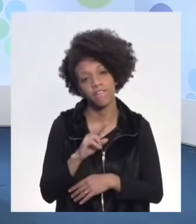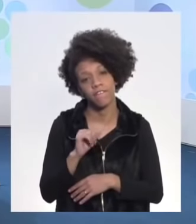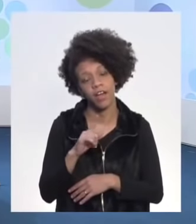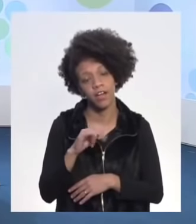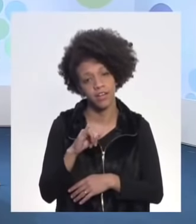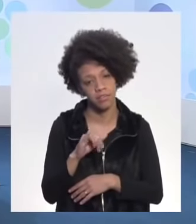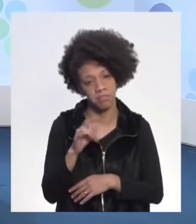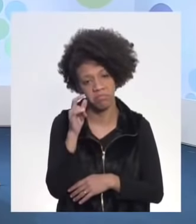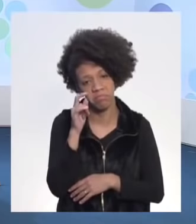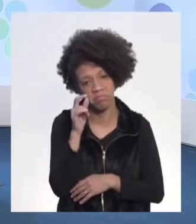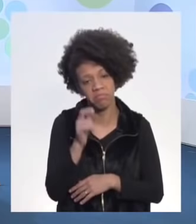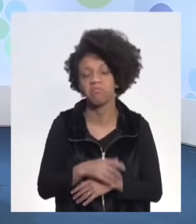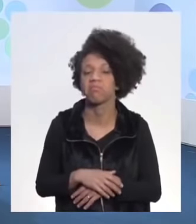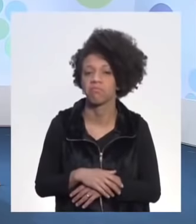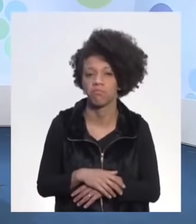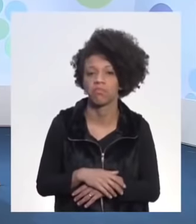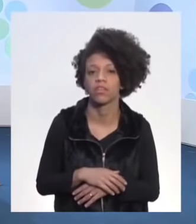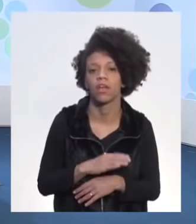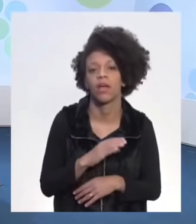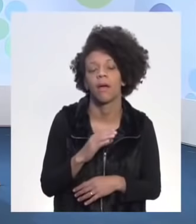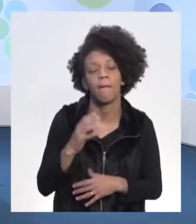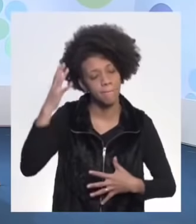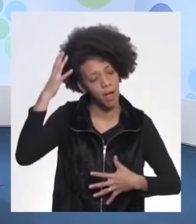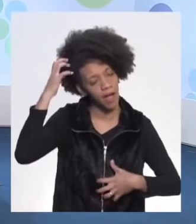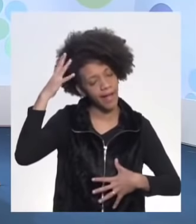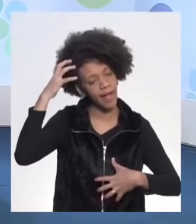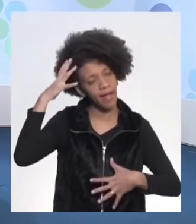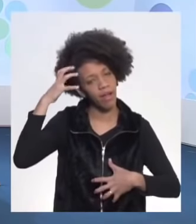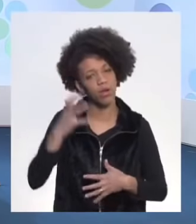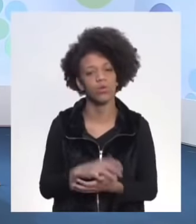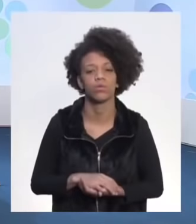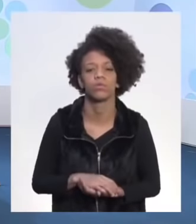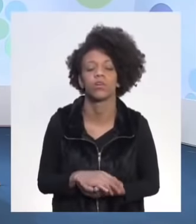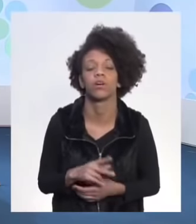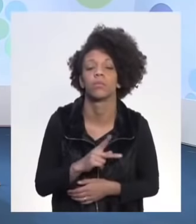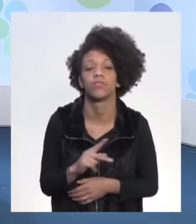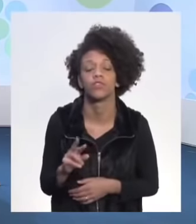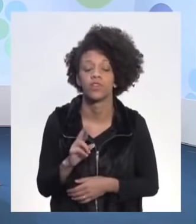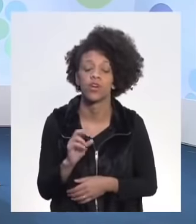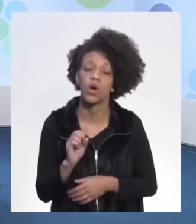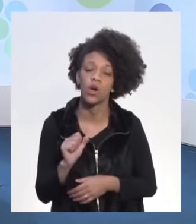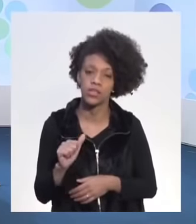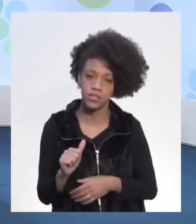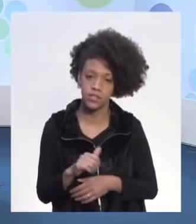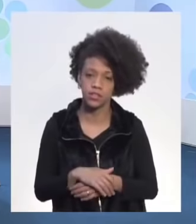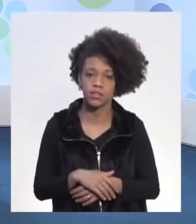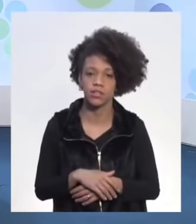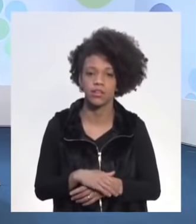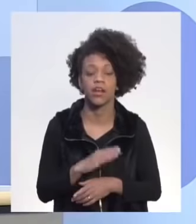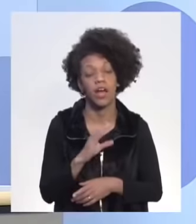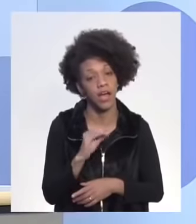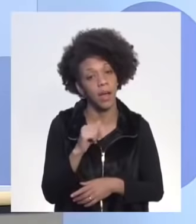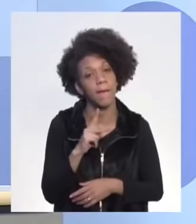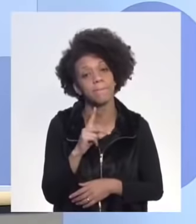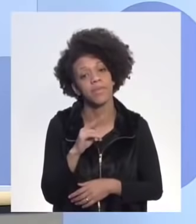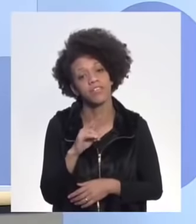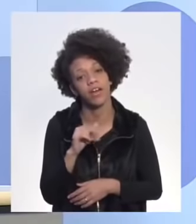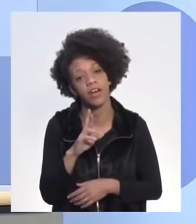também. Eu vi que alguém colocou, a Isabelle colocou macaquinho. A leopardo. ProRosa. A ProRosa colocou capivara e ela